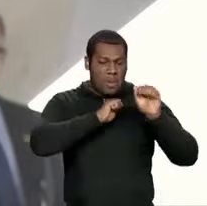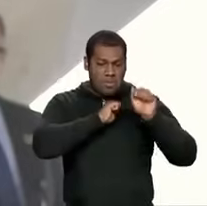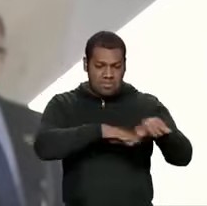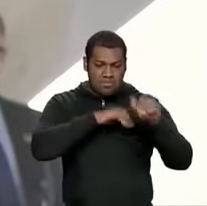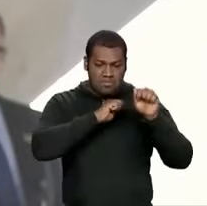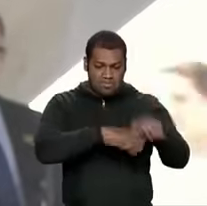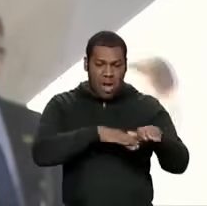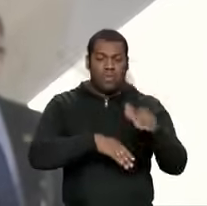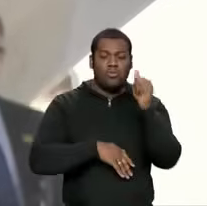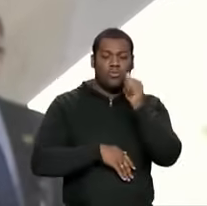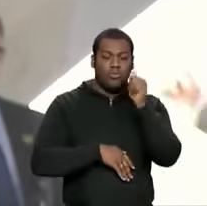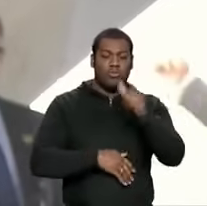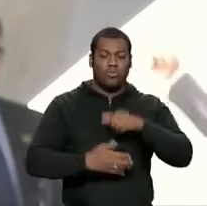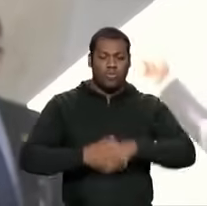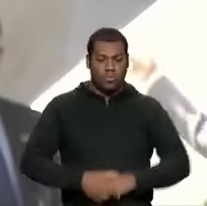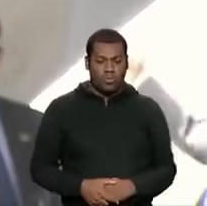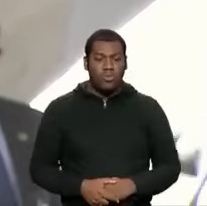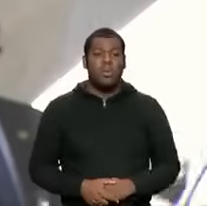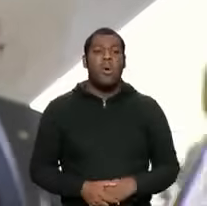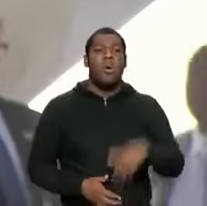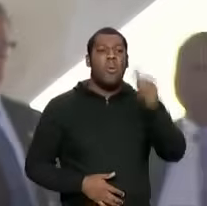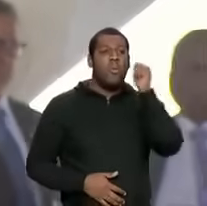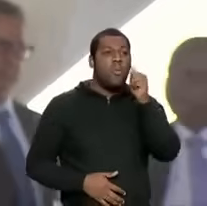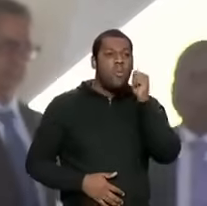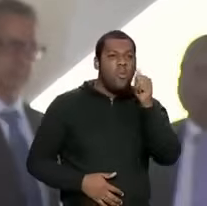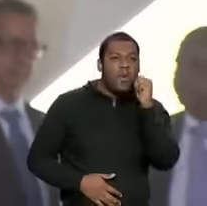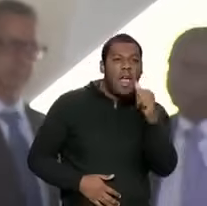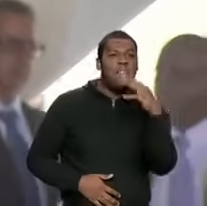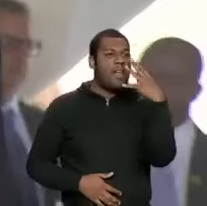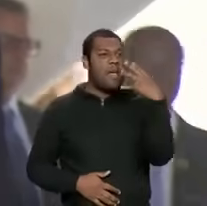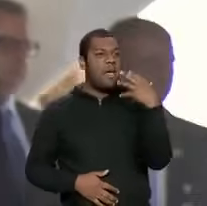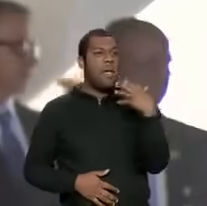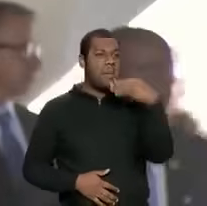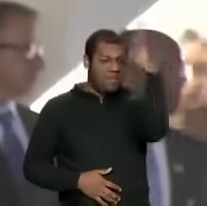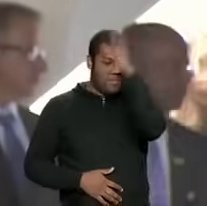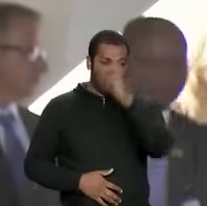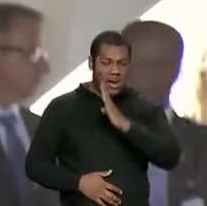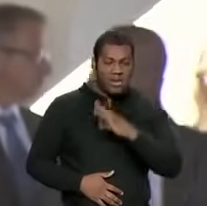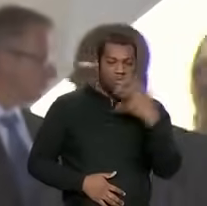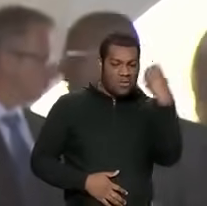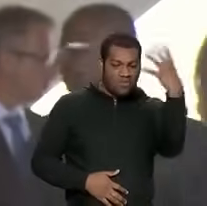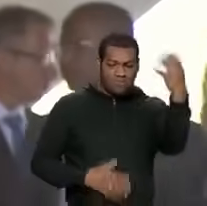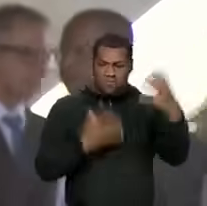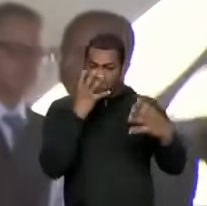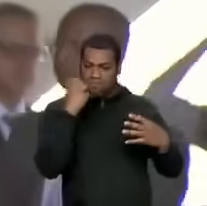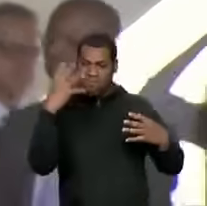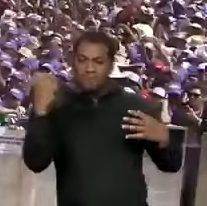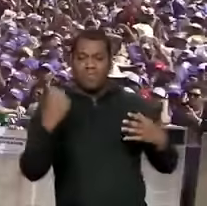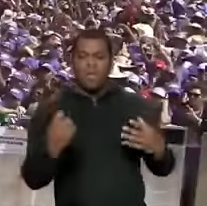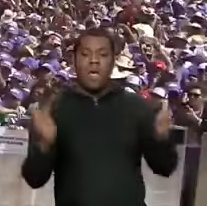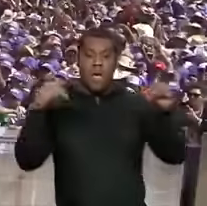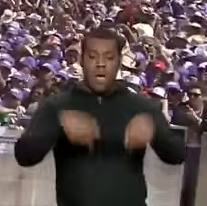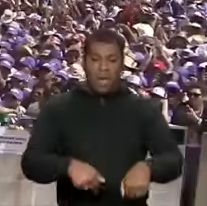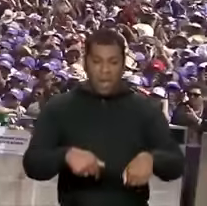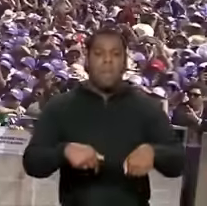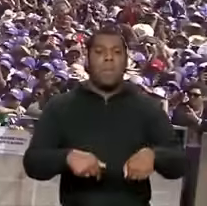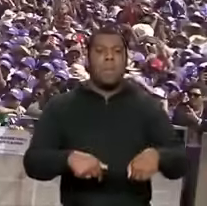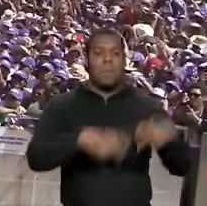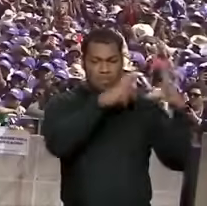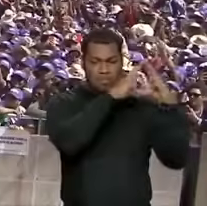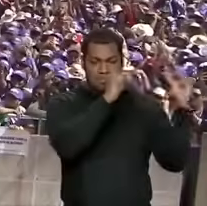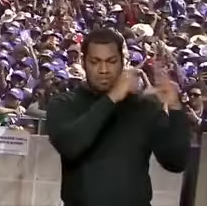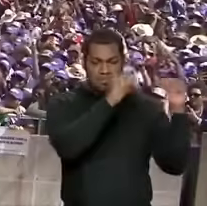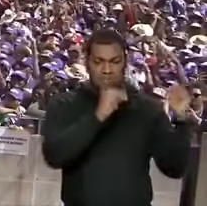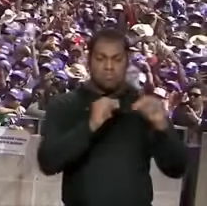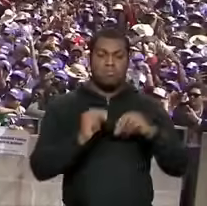Presidente as mulheres vem de todos os Recantos do Brasil de todas de todos os municípios desse país